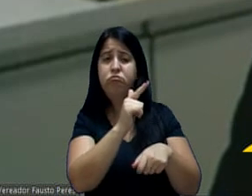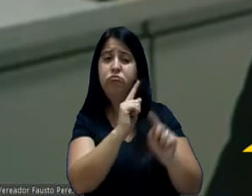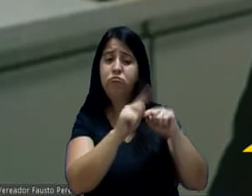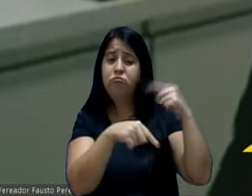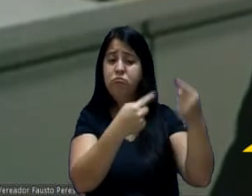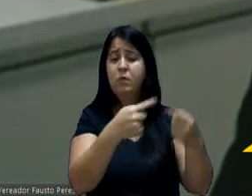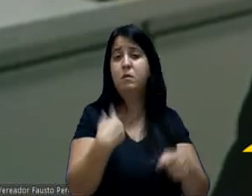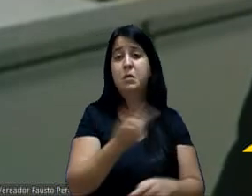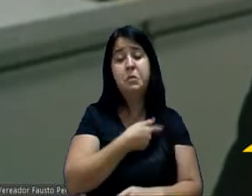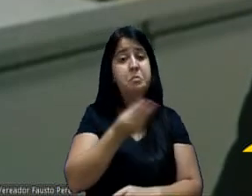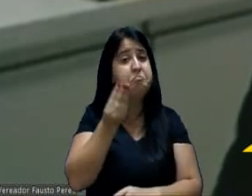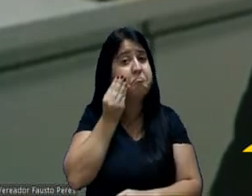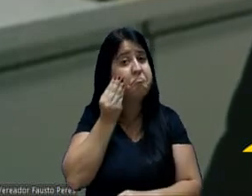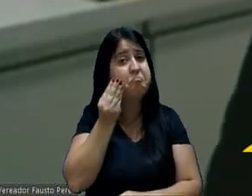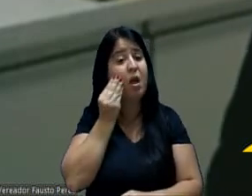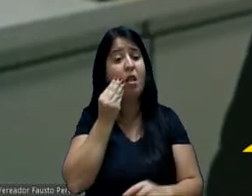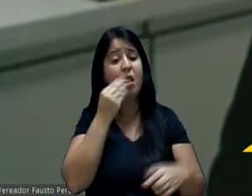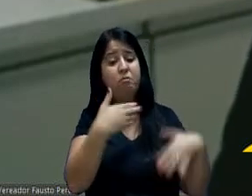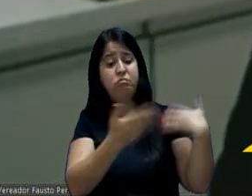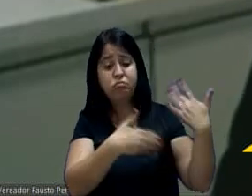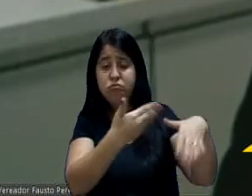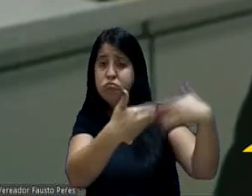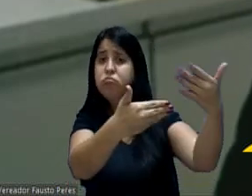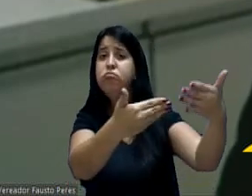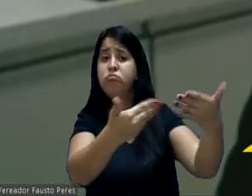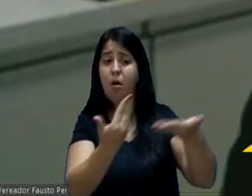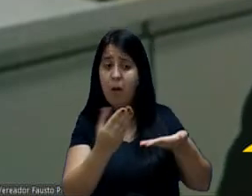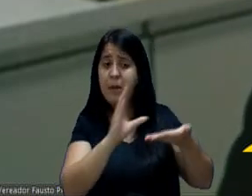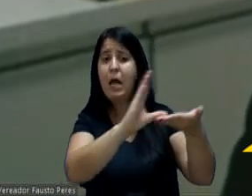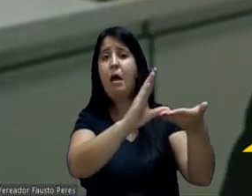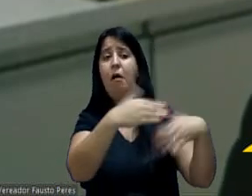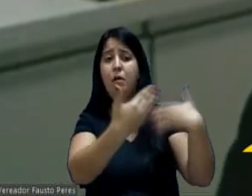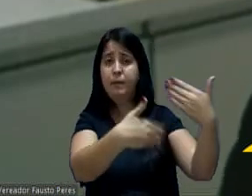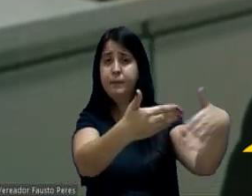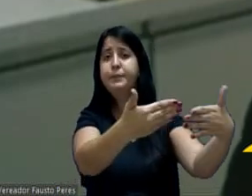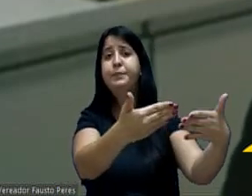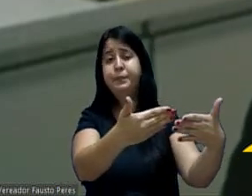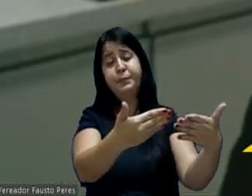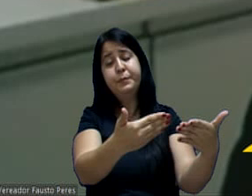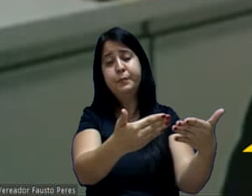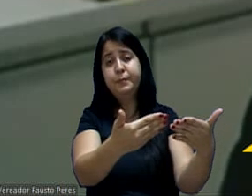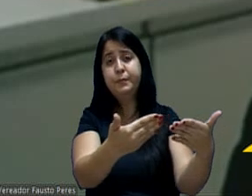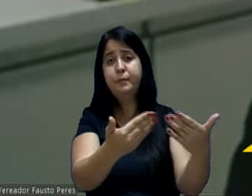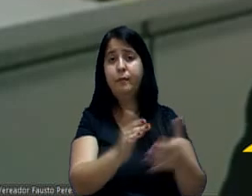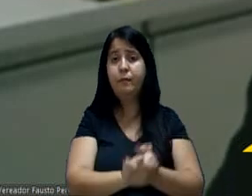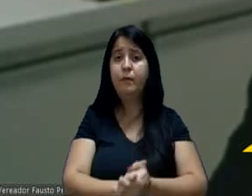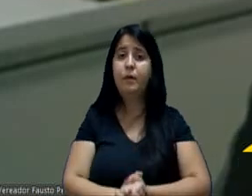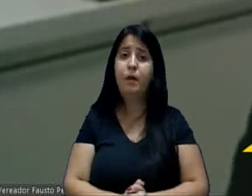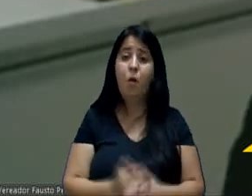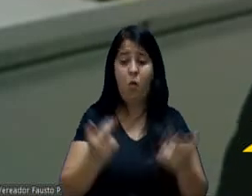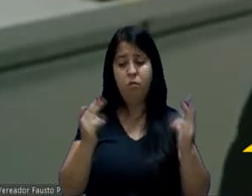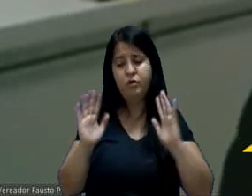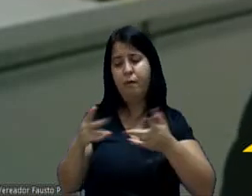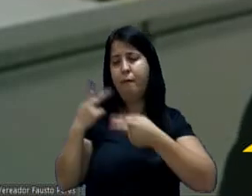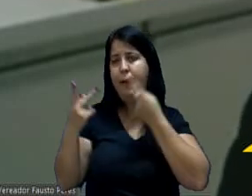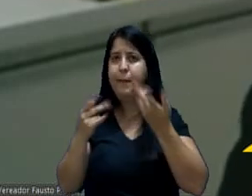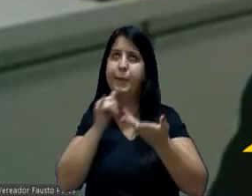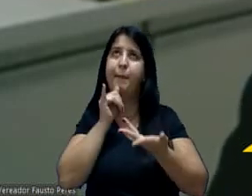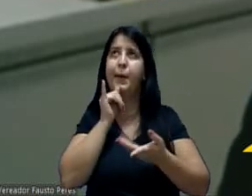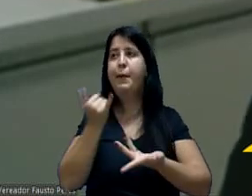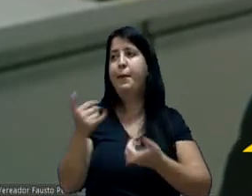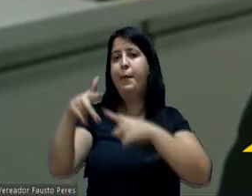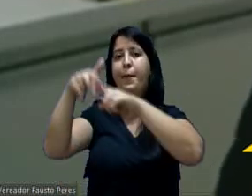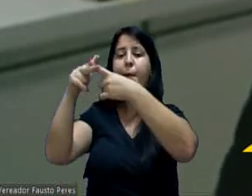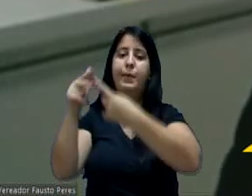conseguir encaminhar para quem a gente já tinha encaminhado agora, né, como foi falado, para obras. Eu tenho,